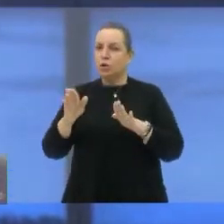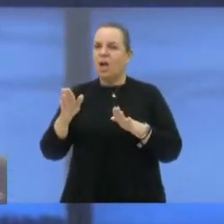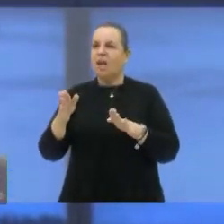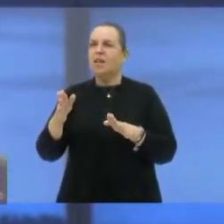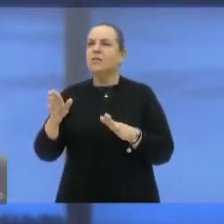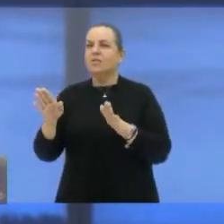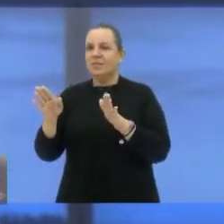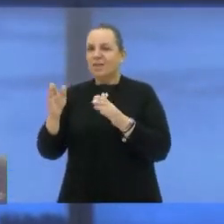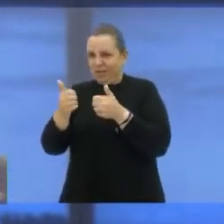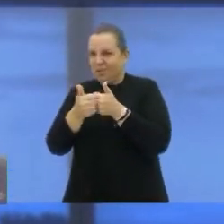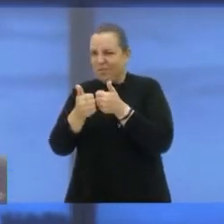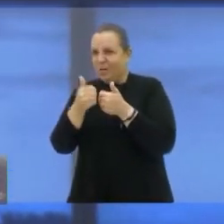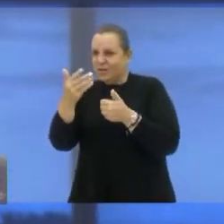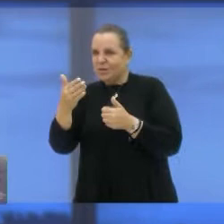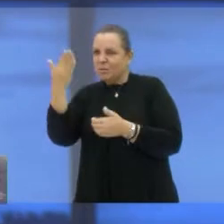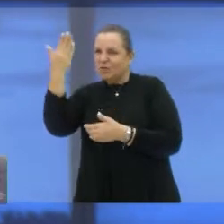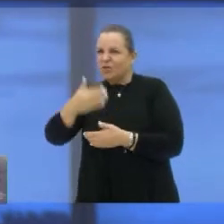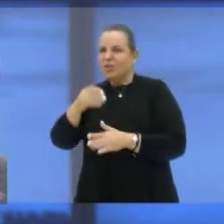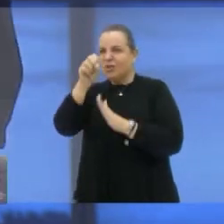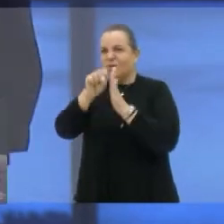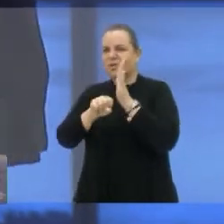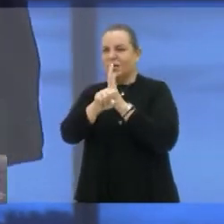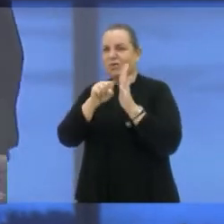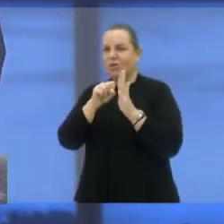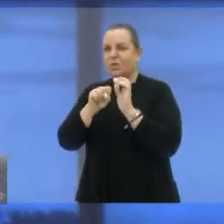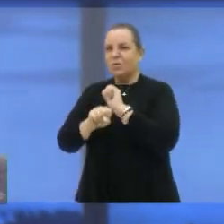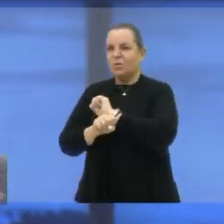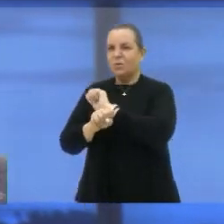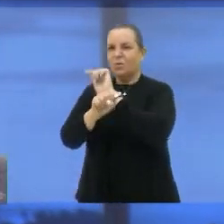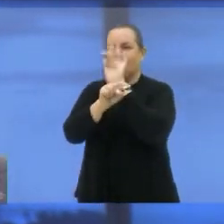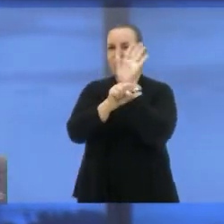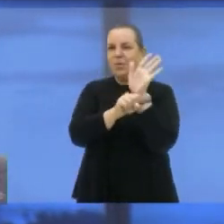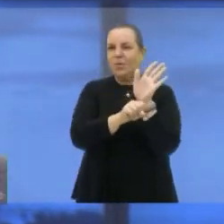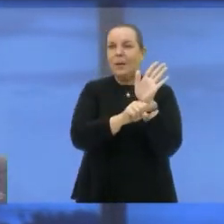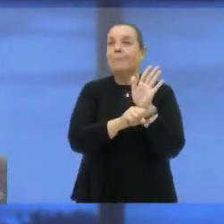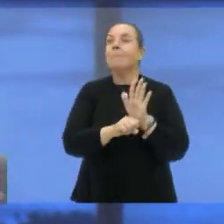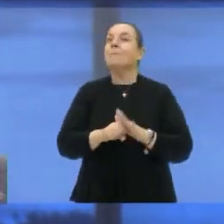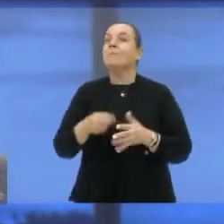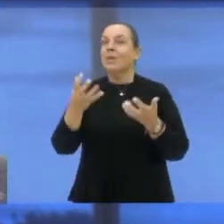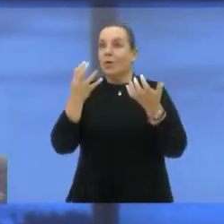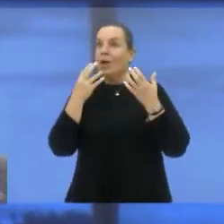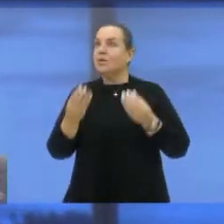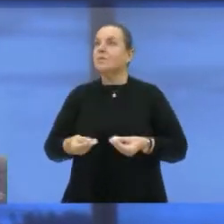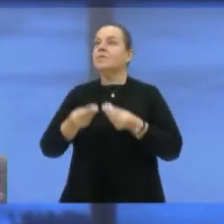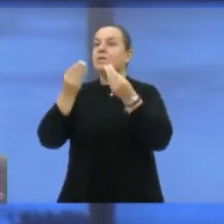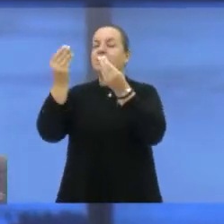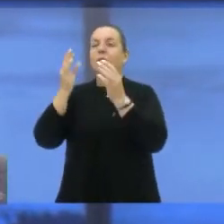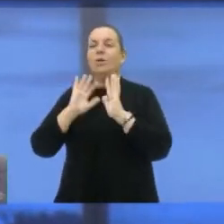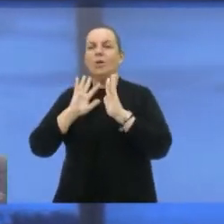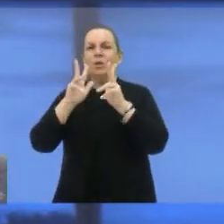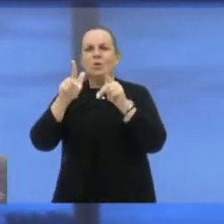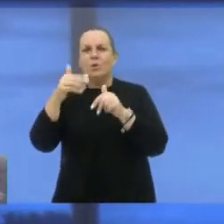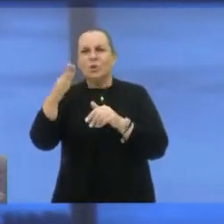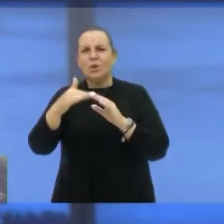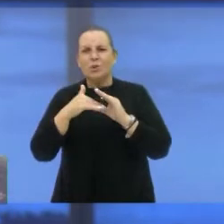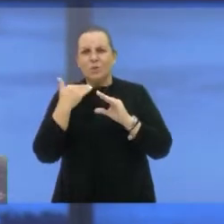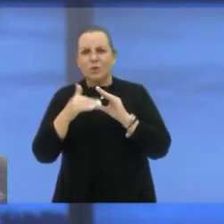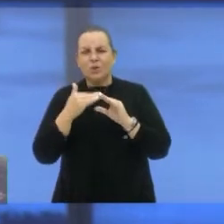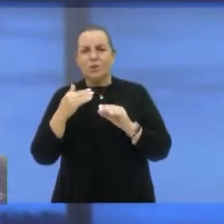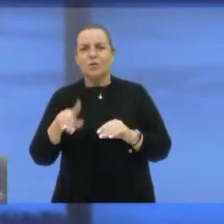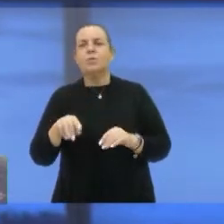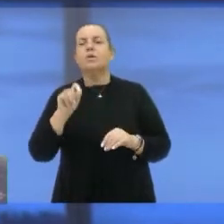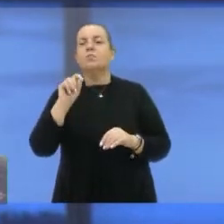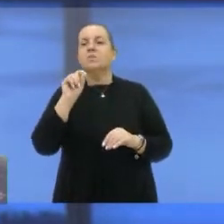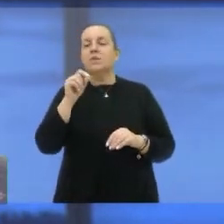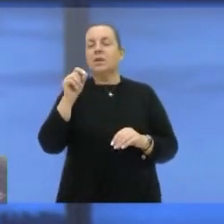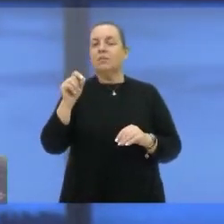Santíssimo Sacramento, eu quero que você coloque todas as suas intenções, seja aqueles que estão ligando agora